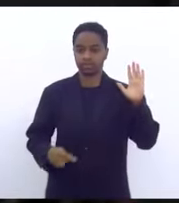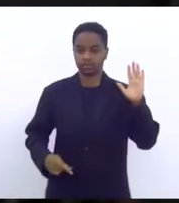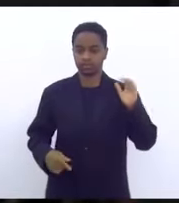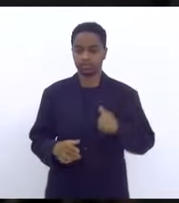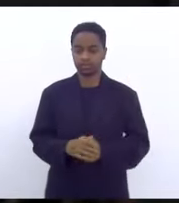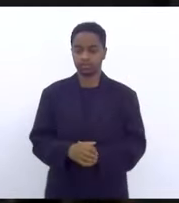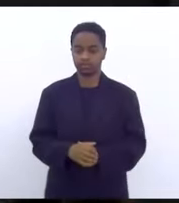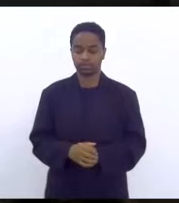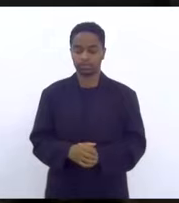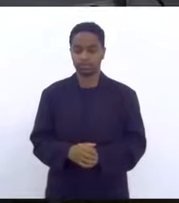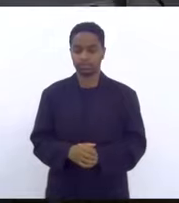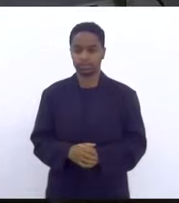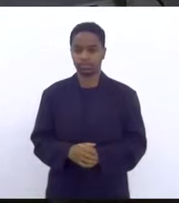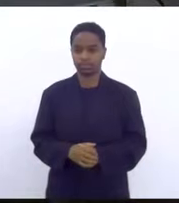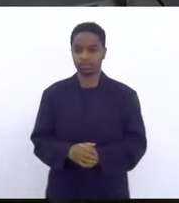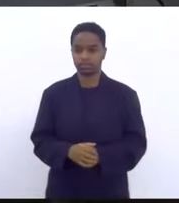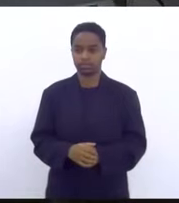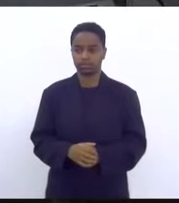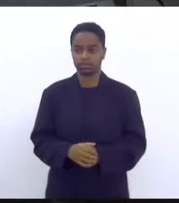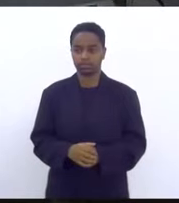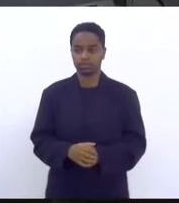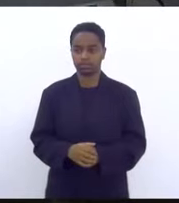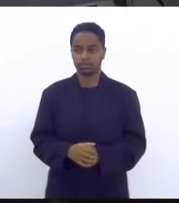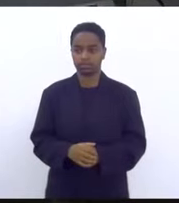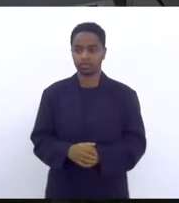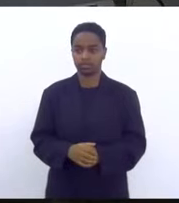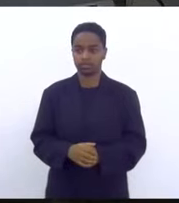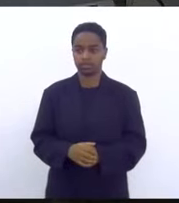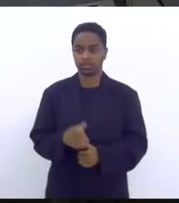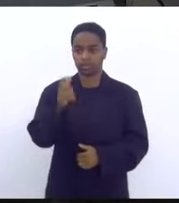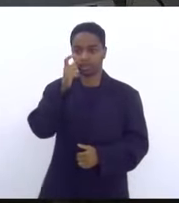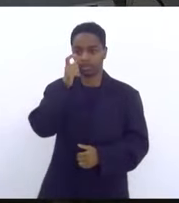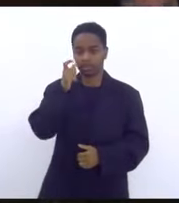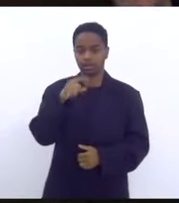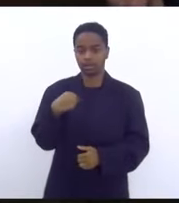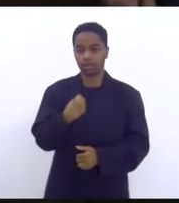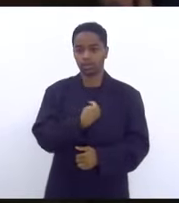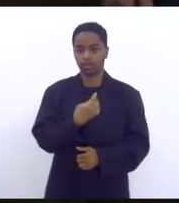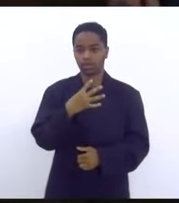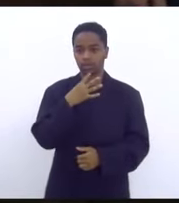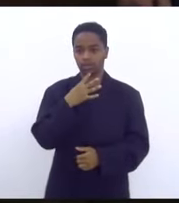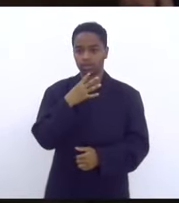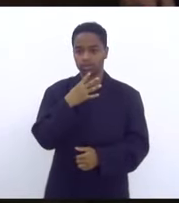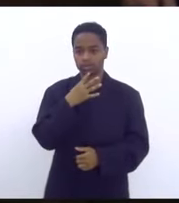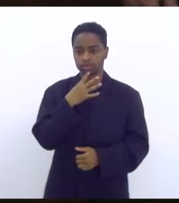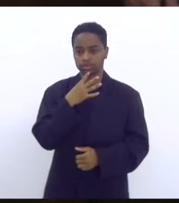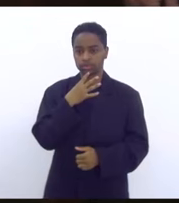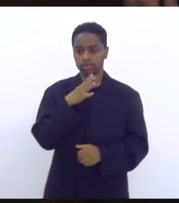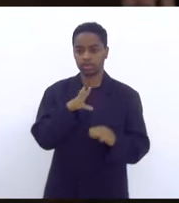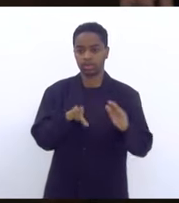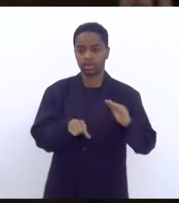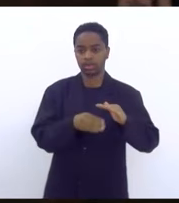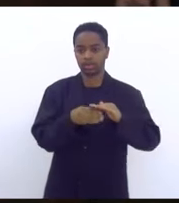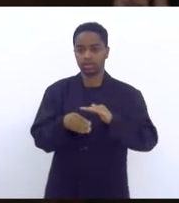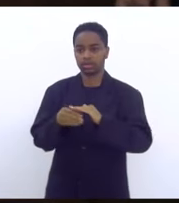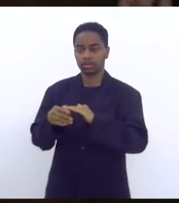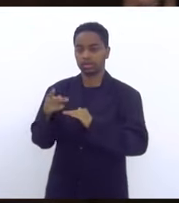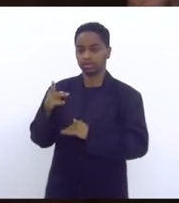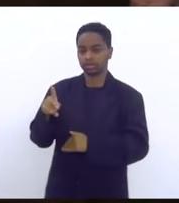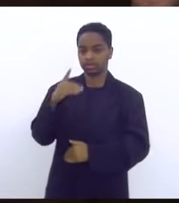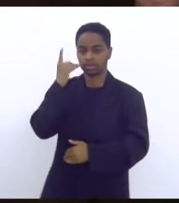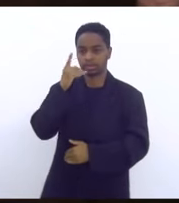deputado. Deputado Luiz Paulo. Era interessante a gente conhecer as emendas do deputado Amorim.